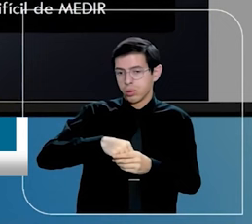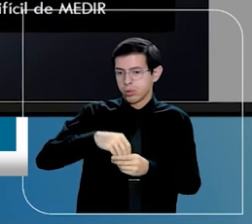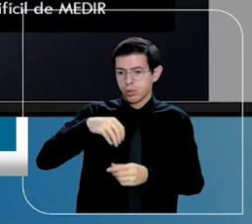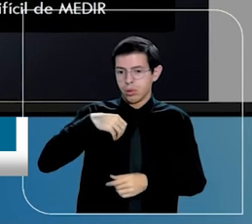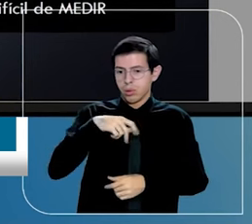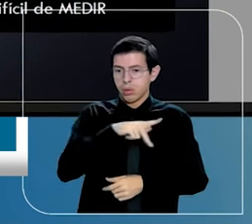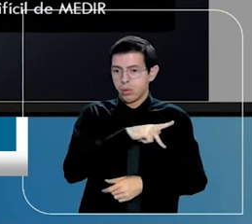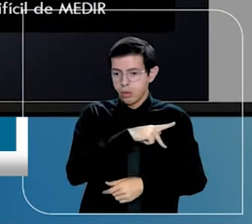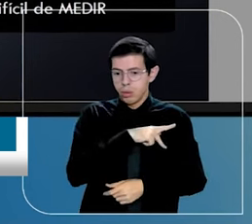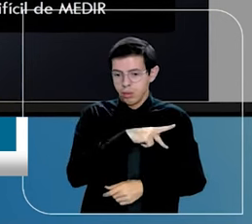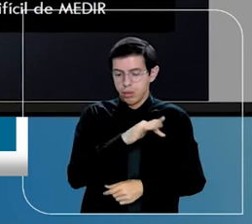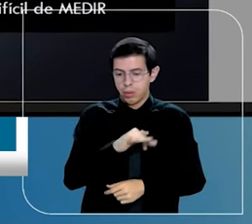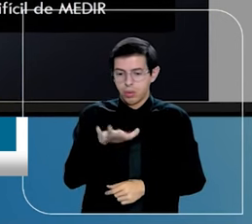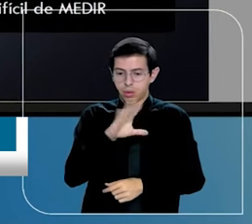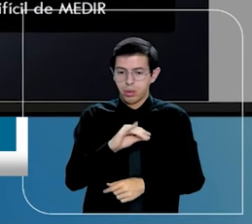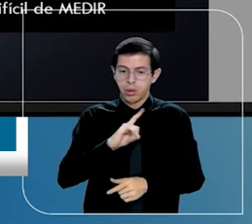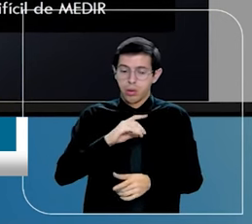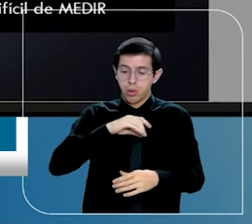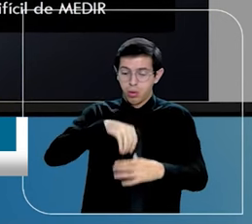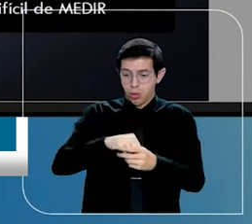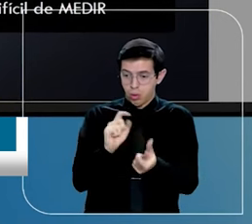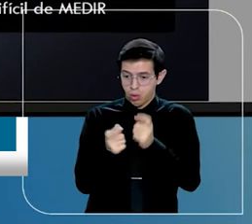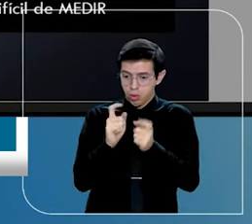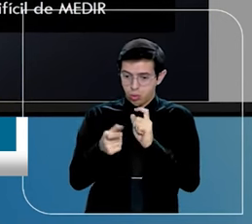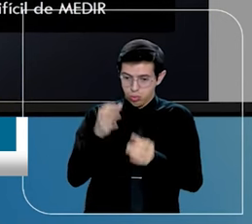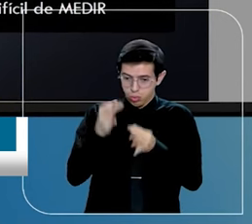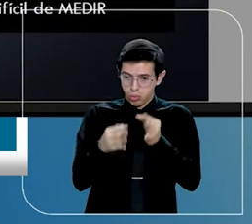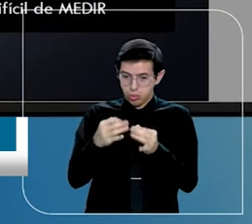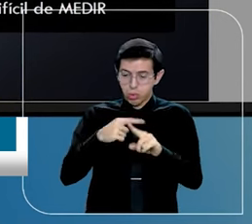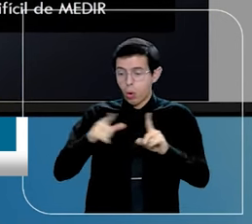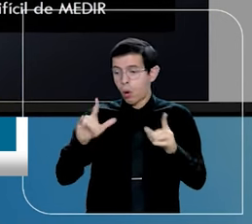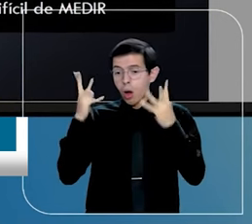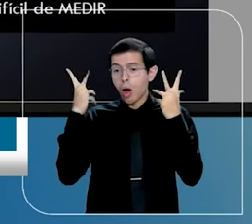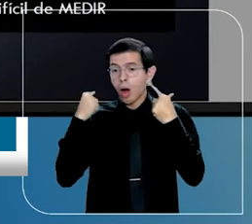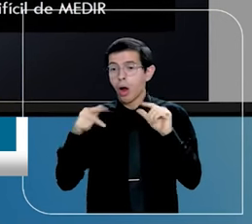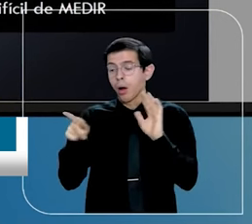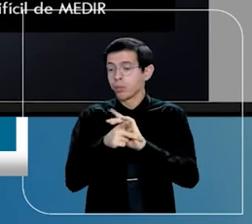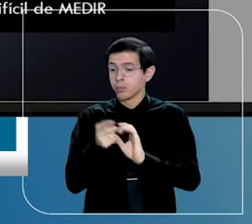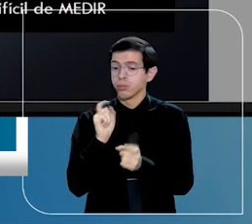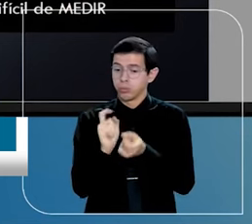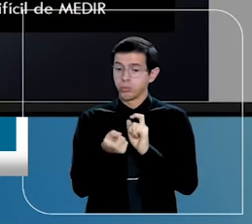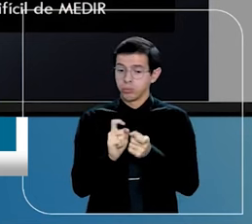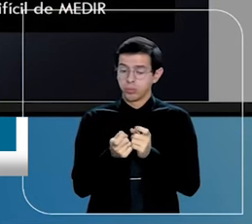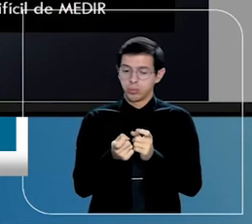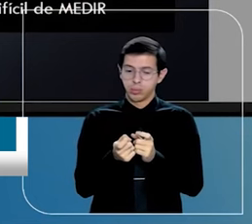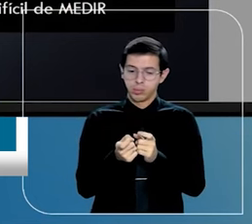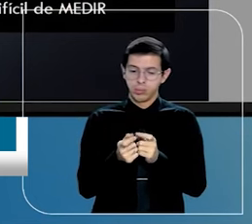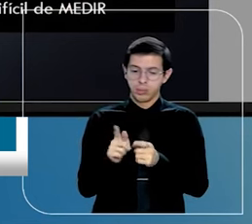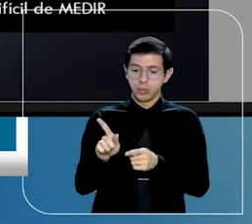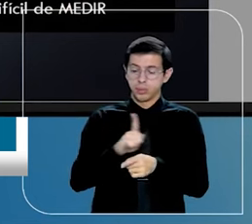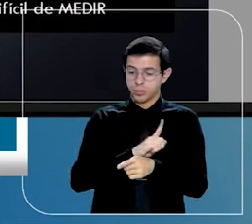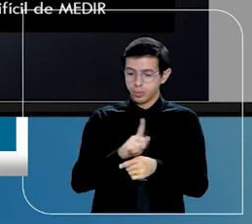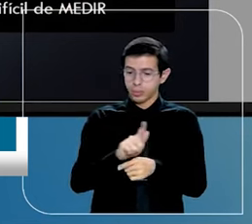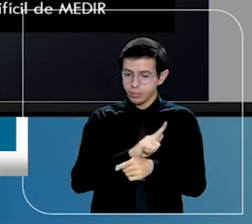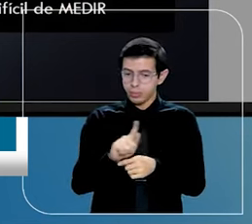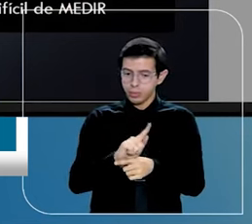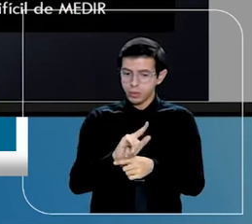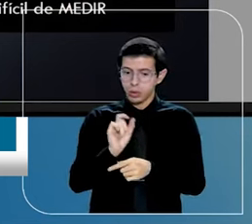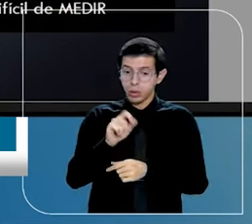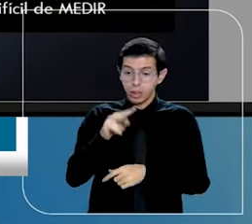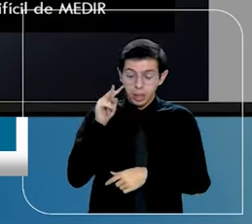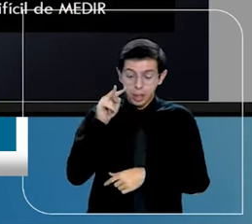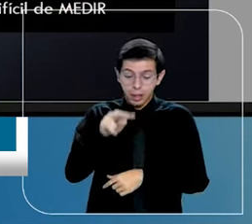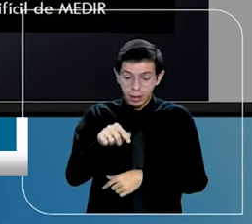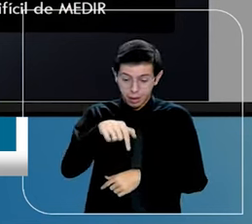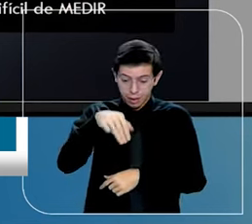de um caso concreto com ordenamento jurídico, seja sobre algum aspecto de gestão. E que o que se observou aqui no MPF é que